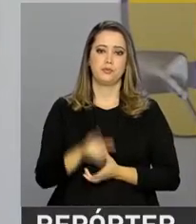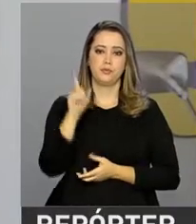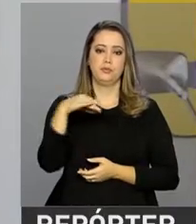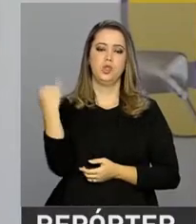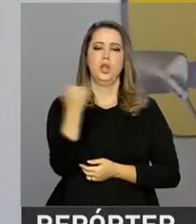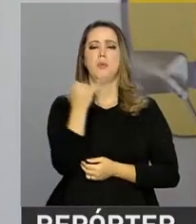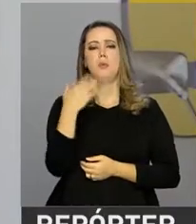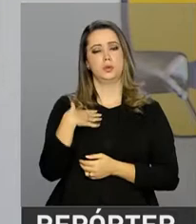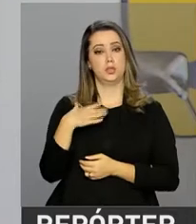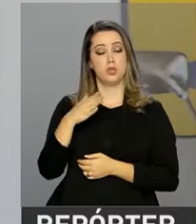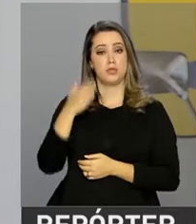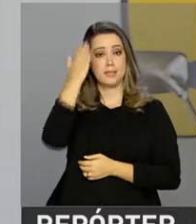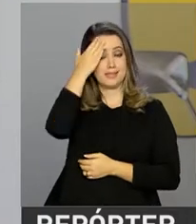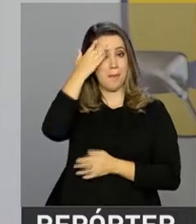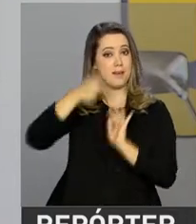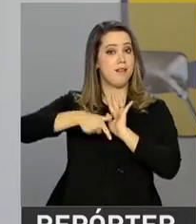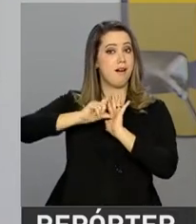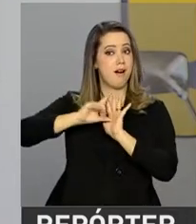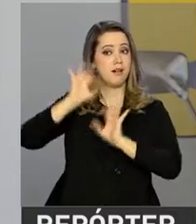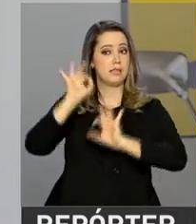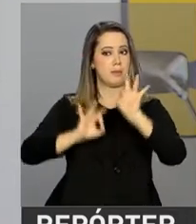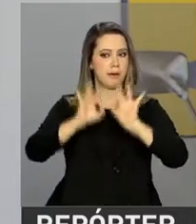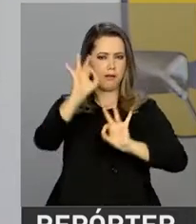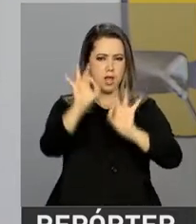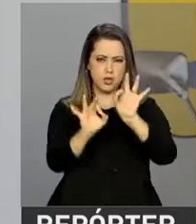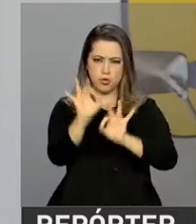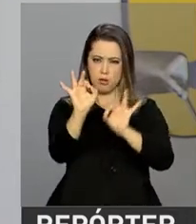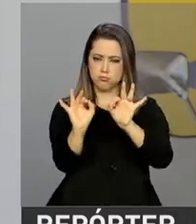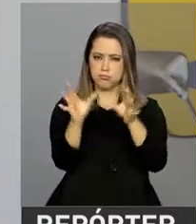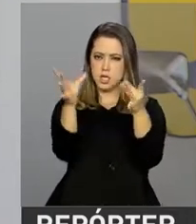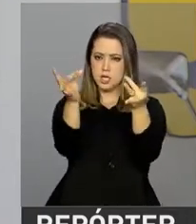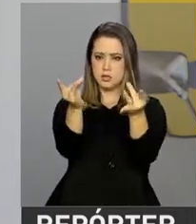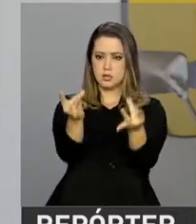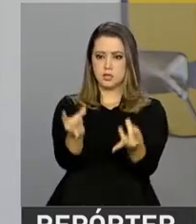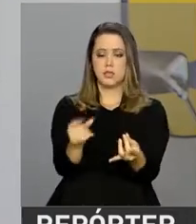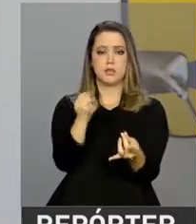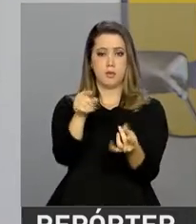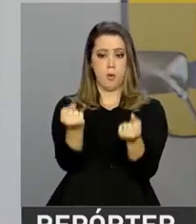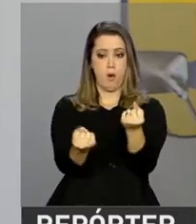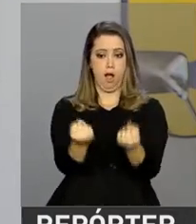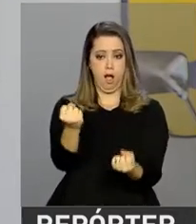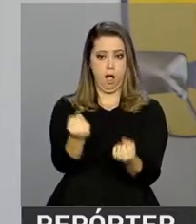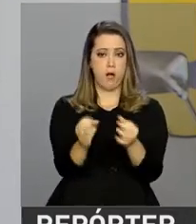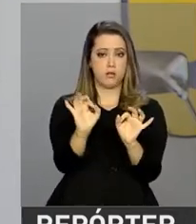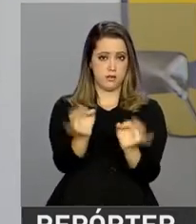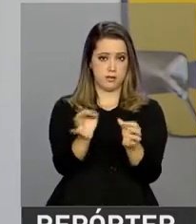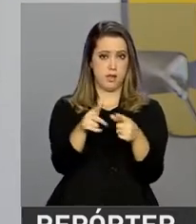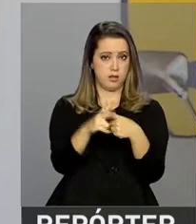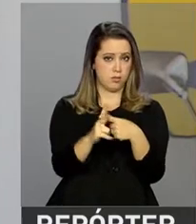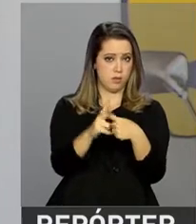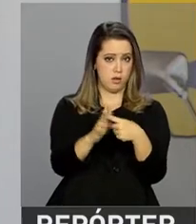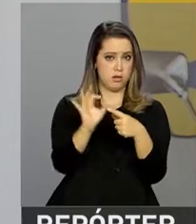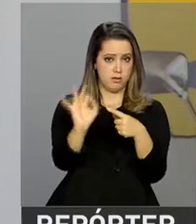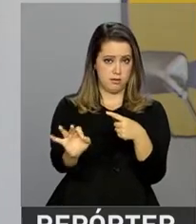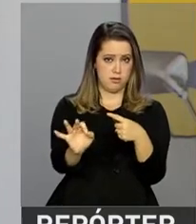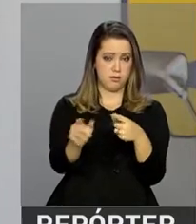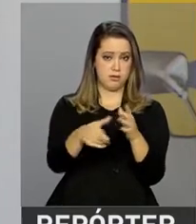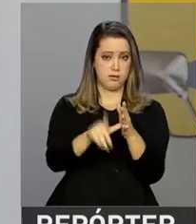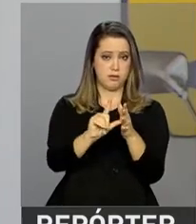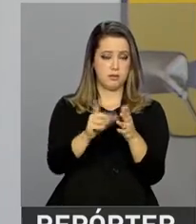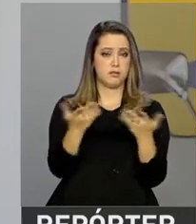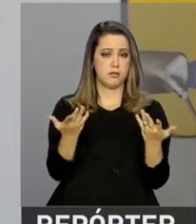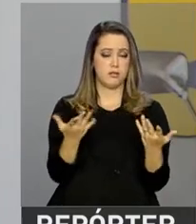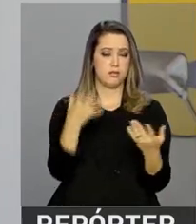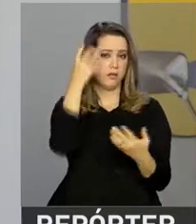é o planejamento você tem que planejar sua viagem você tem que ter o seu equipamento que é o veículo com a revisão já antecedendo